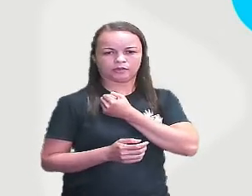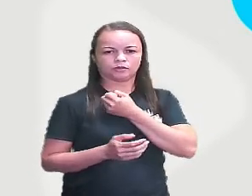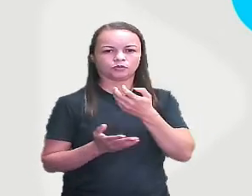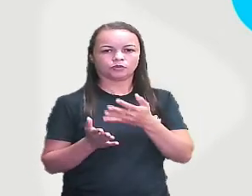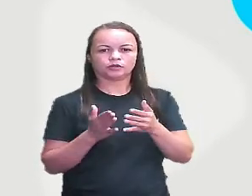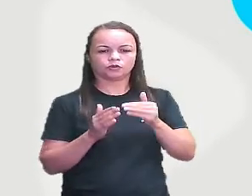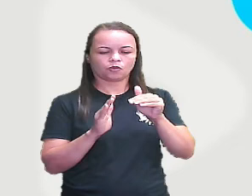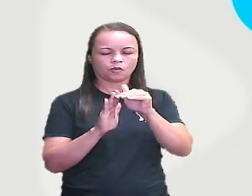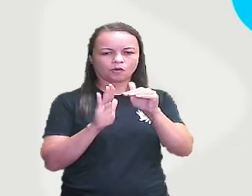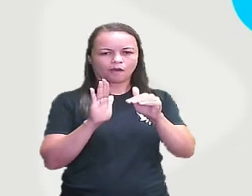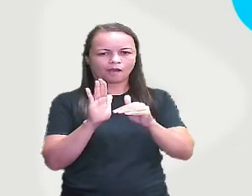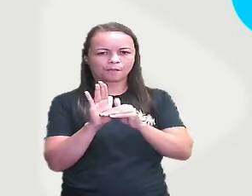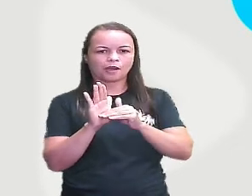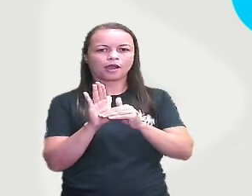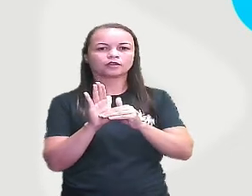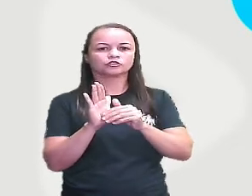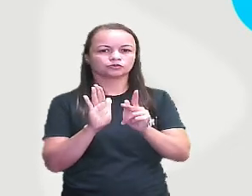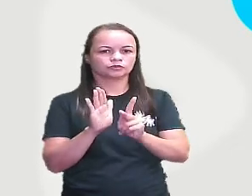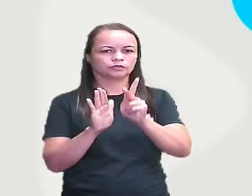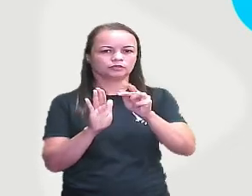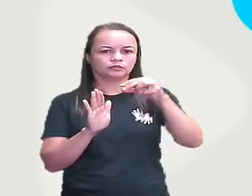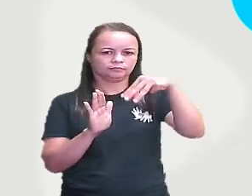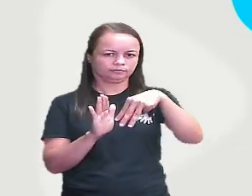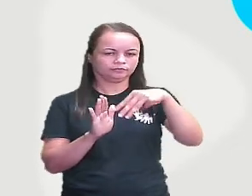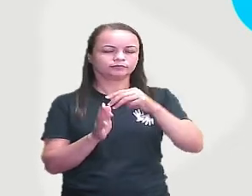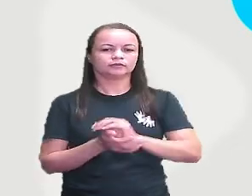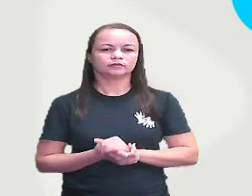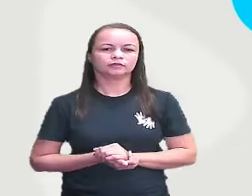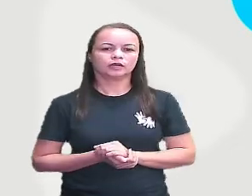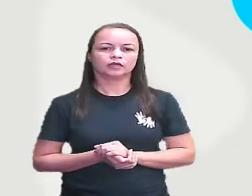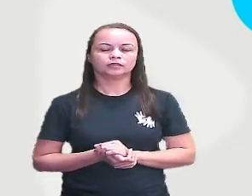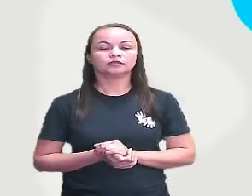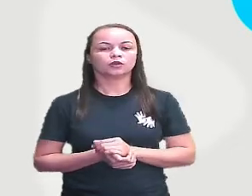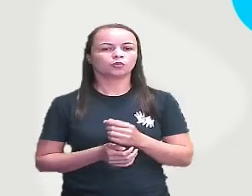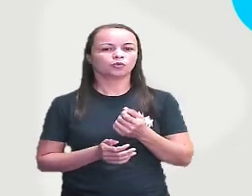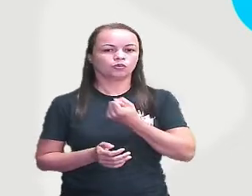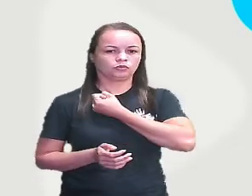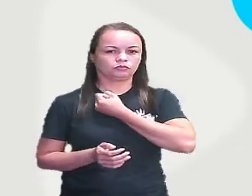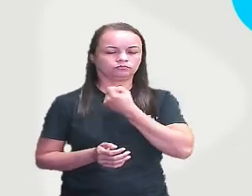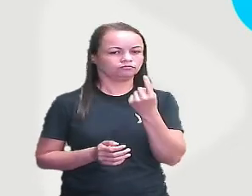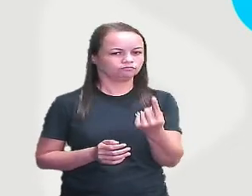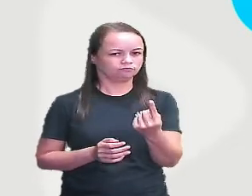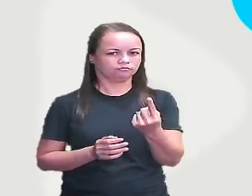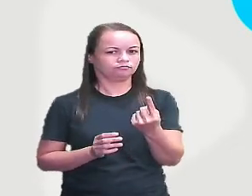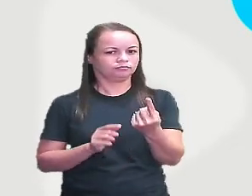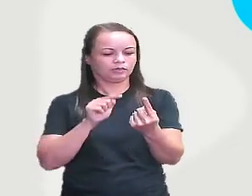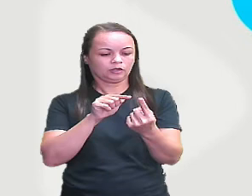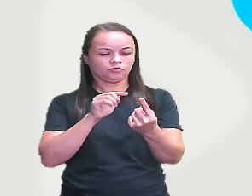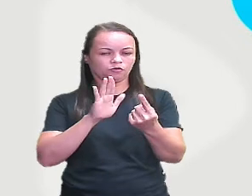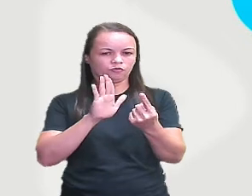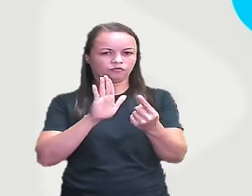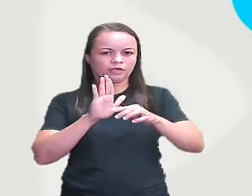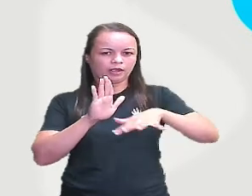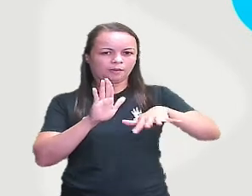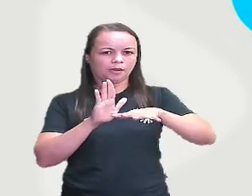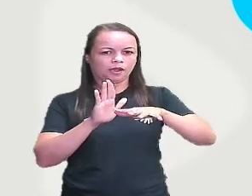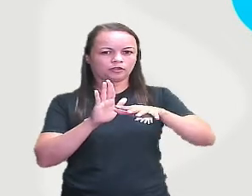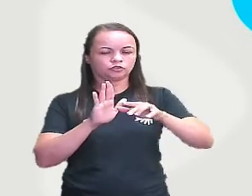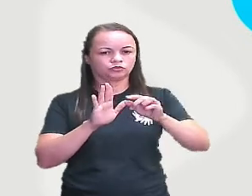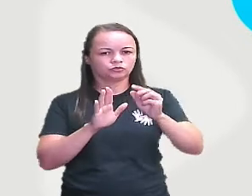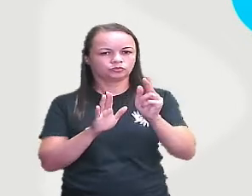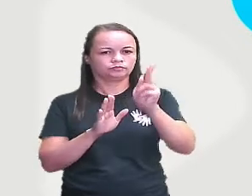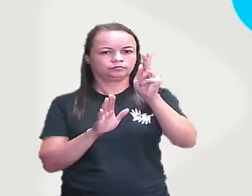ela abaixo do quilômetro. Então, o 1, que é a parte inteira, vai ficar logo abaixo